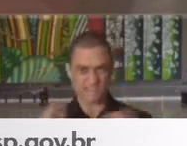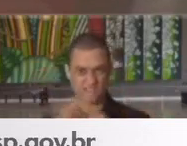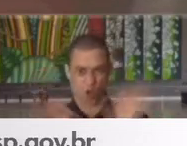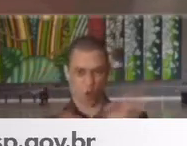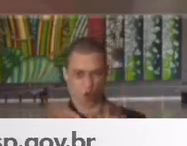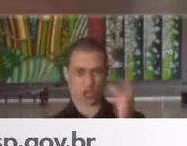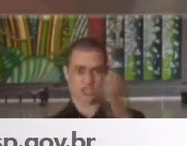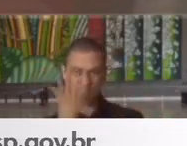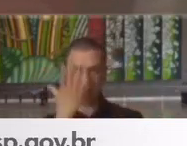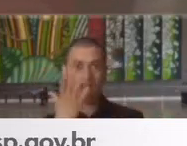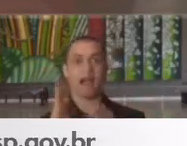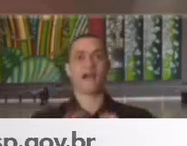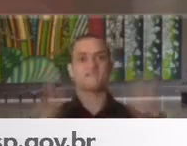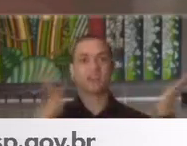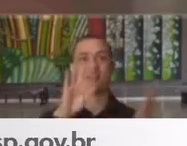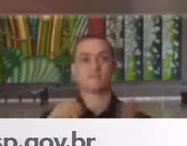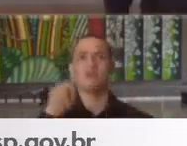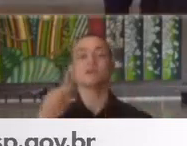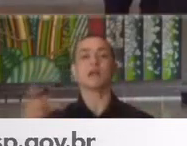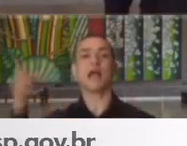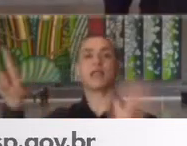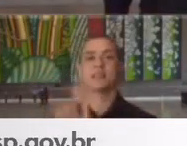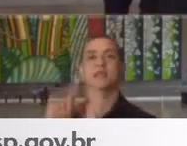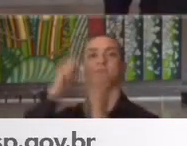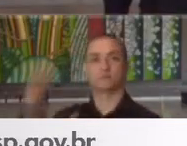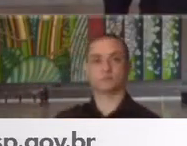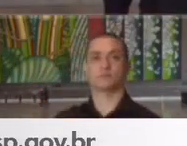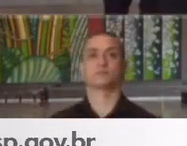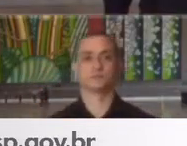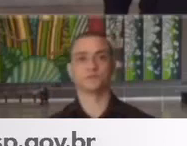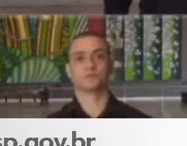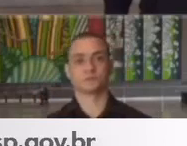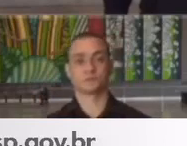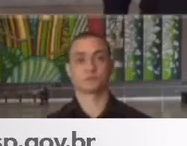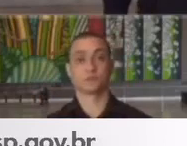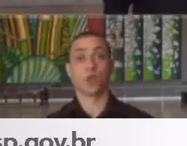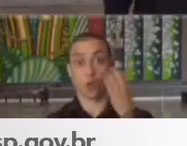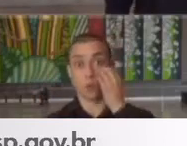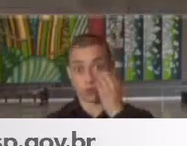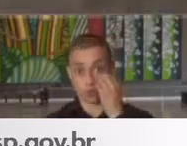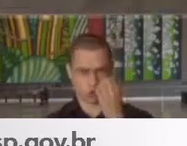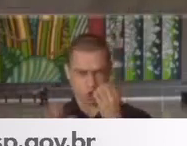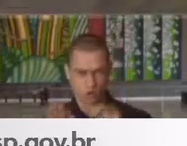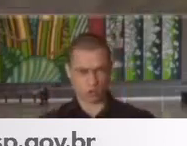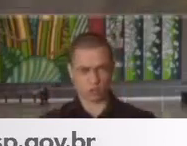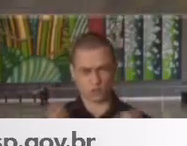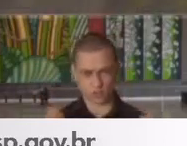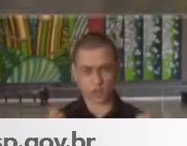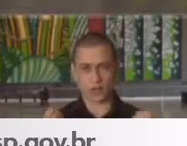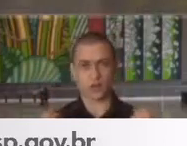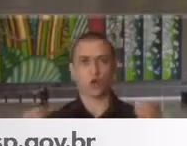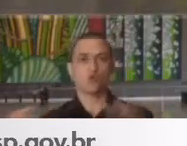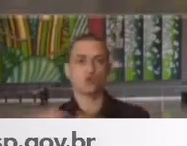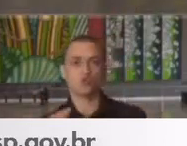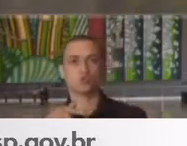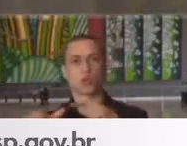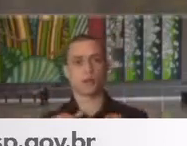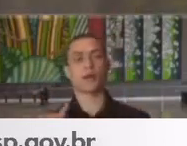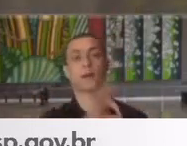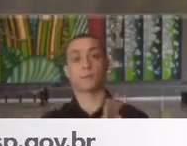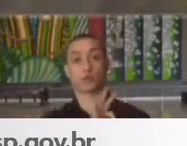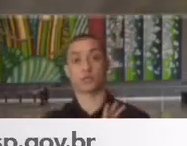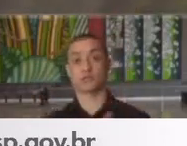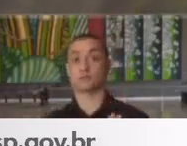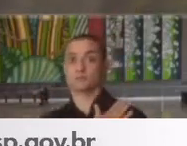à força da lei. Bruno Covas. Só para reforçar esse trabalho conjunto entre a Polícia Militar e